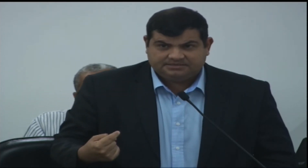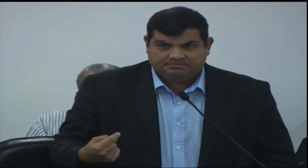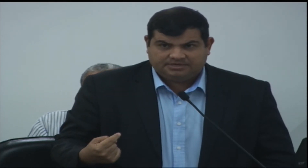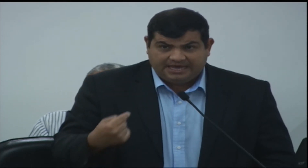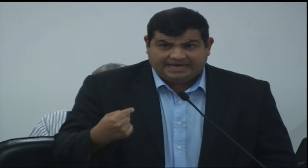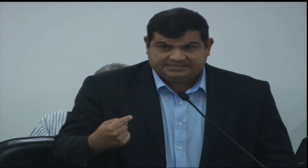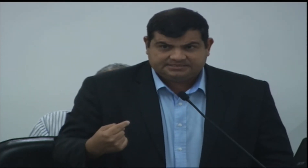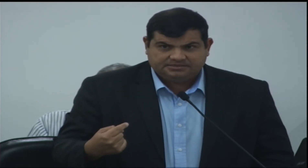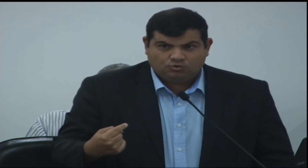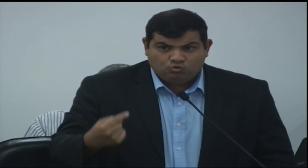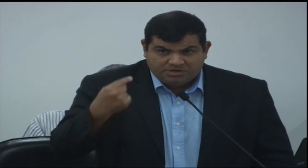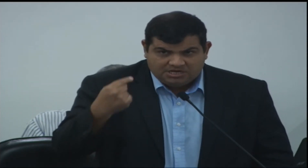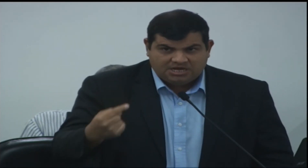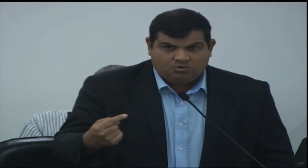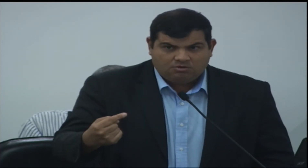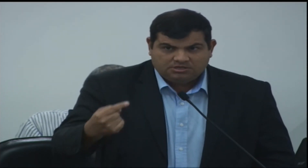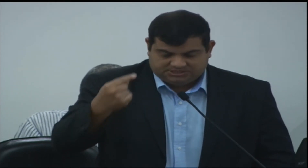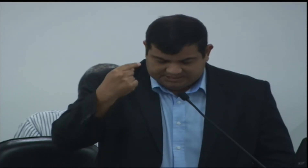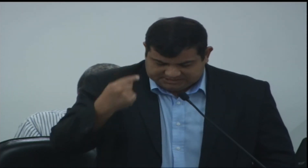reais.